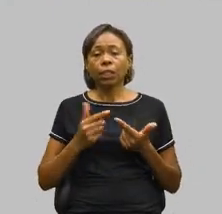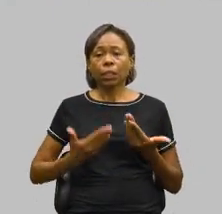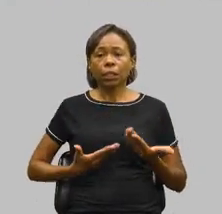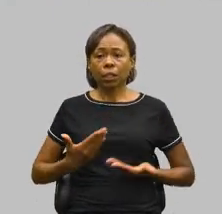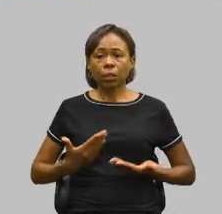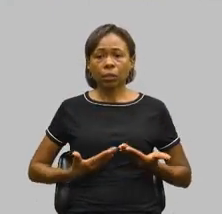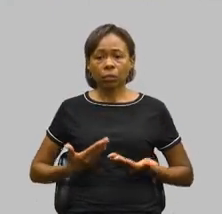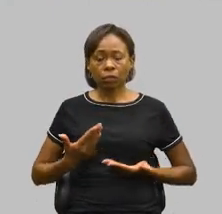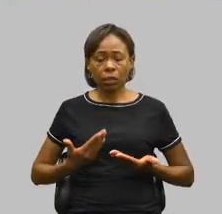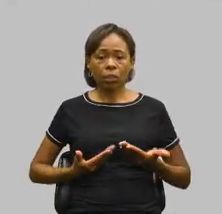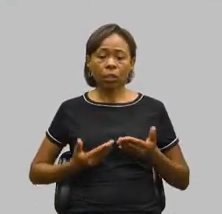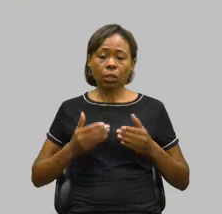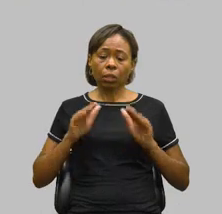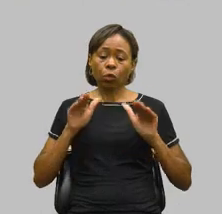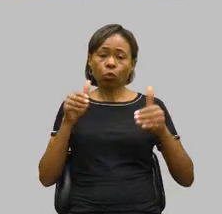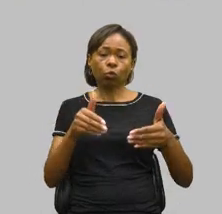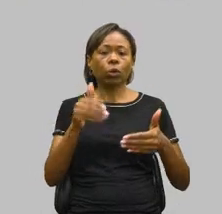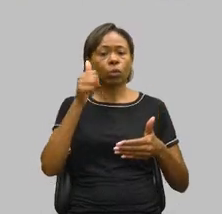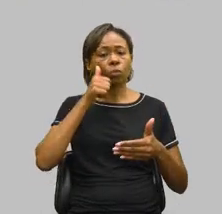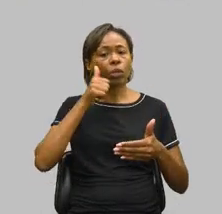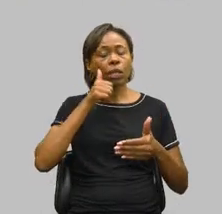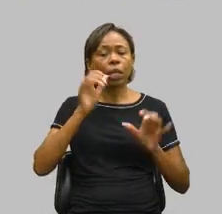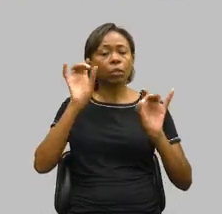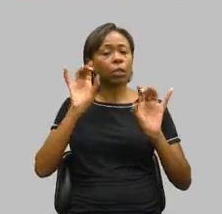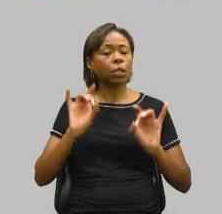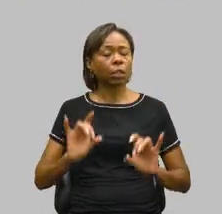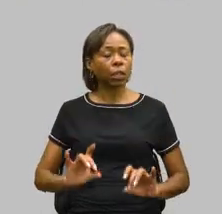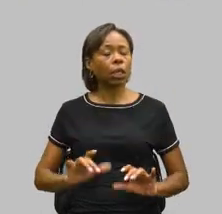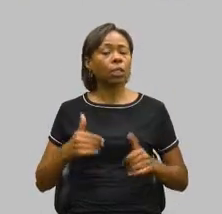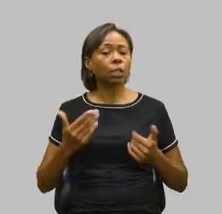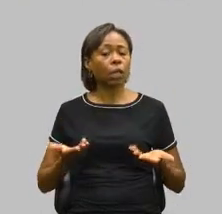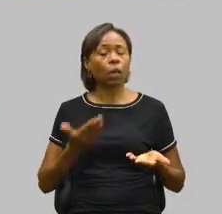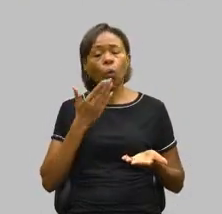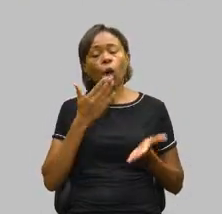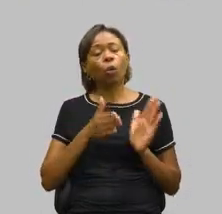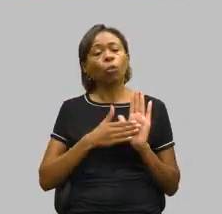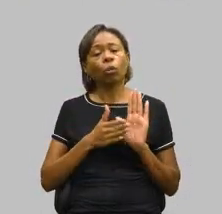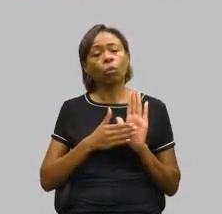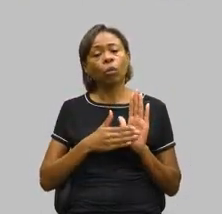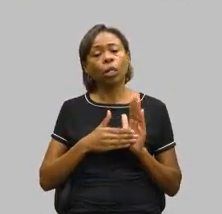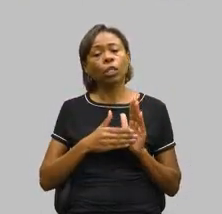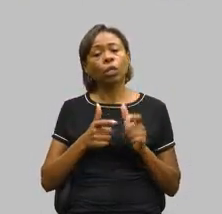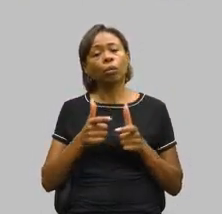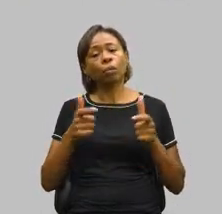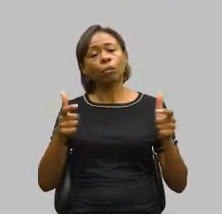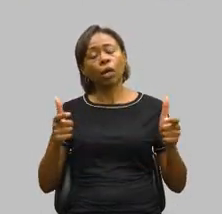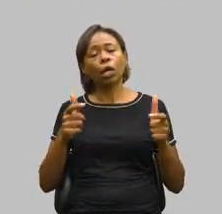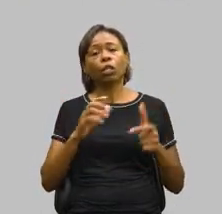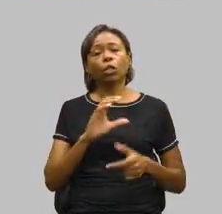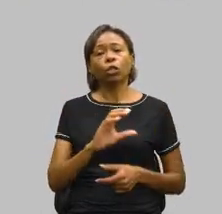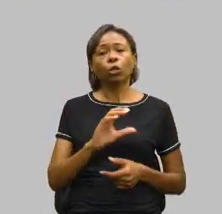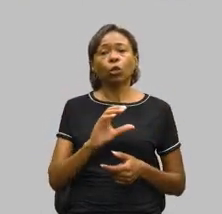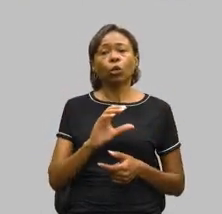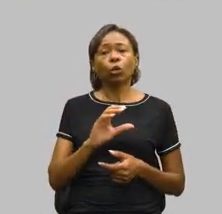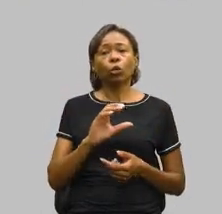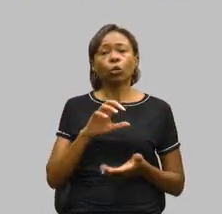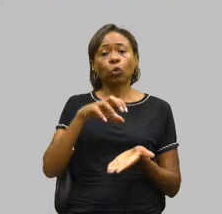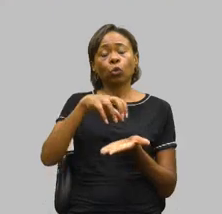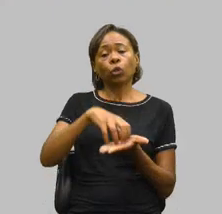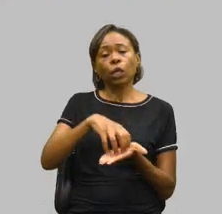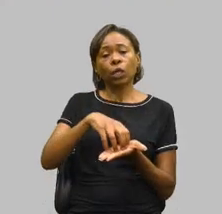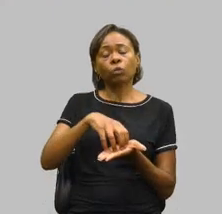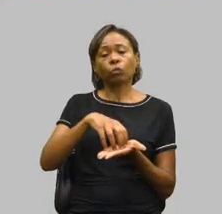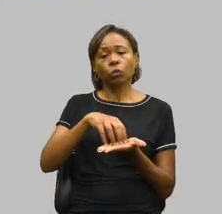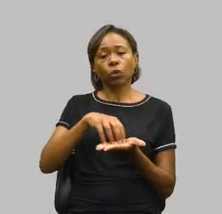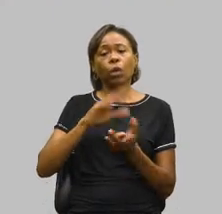Atendimento à Mulher quais as propostas de ampliação e fortalecimento dos centros de referência especializados no atendimento às mulheres no